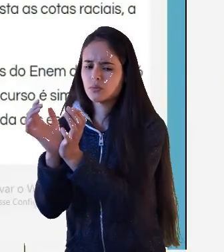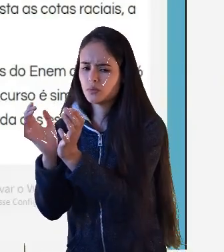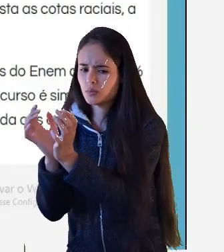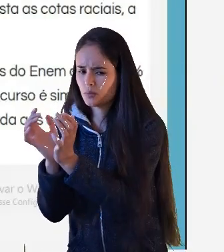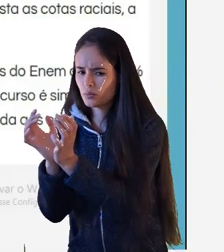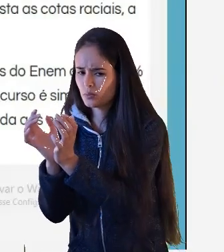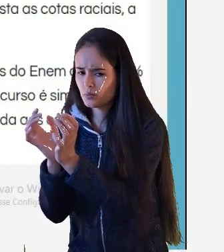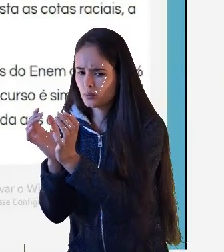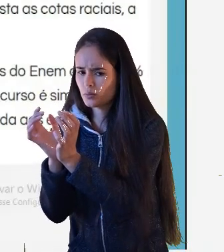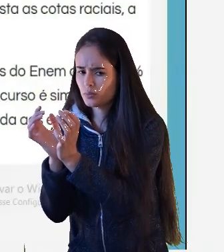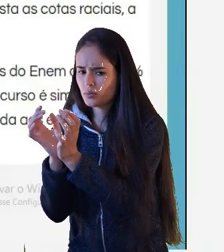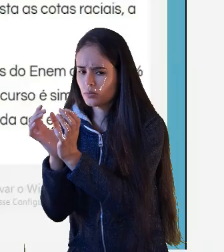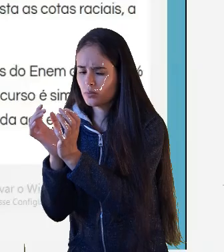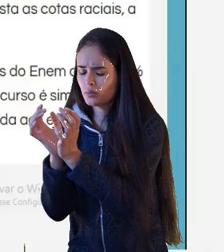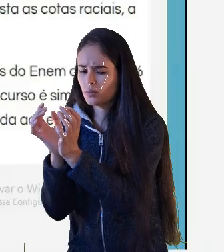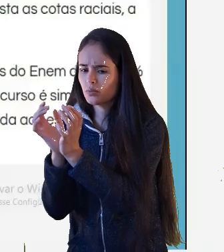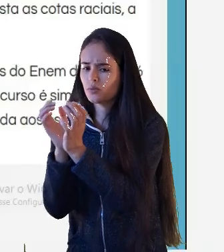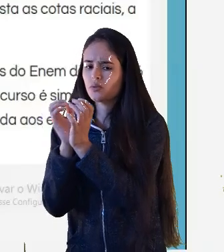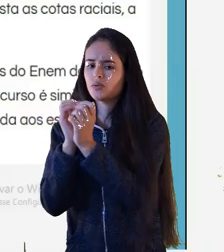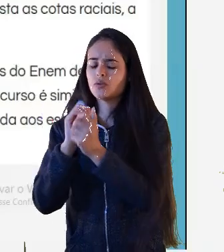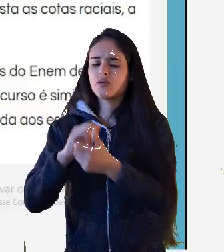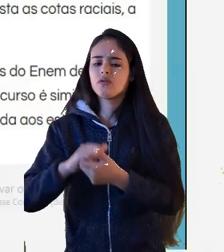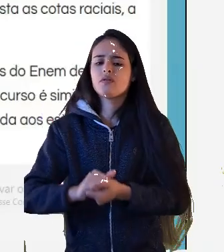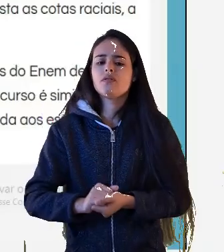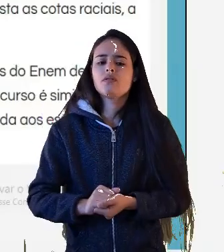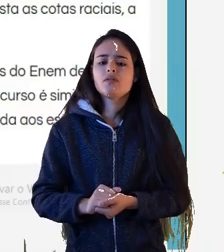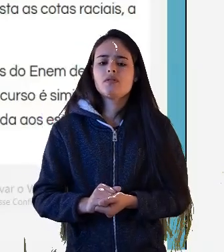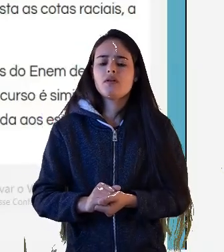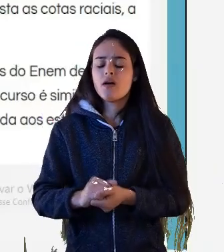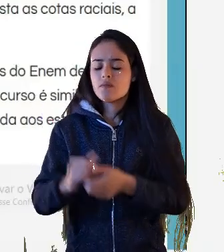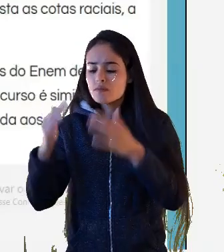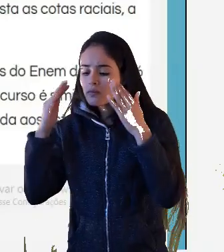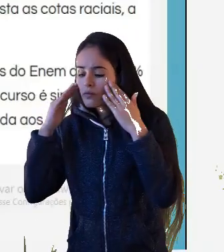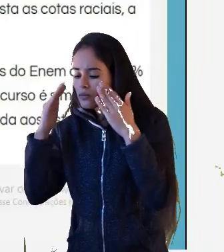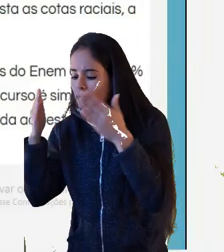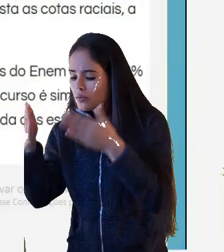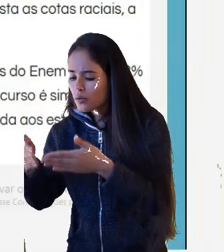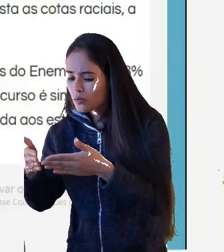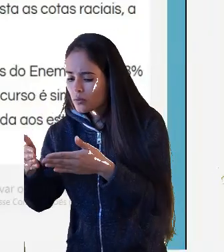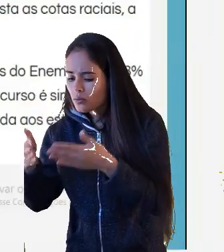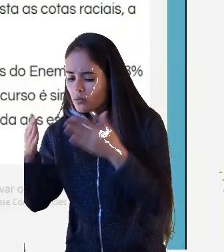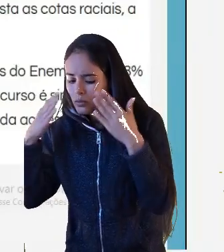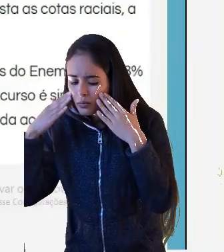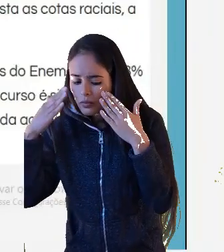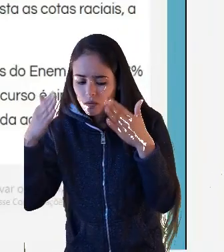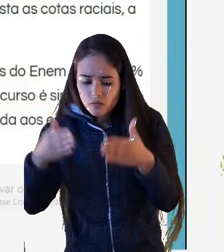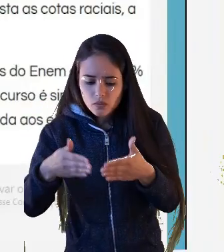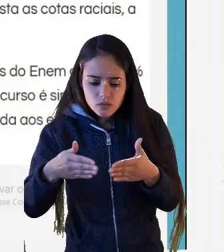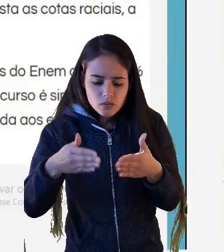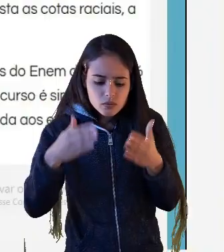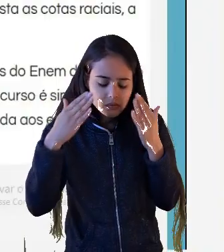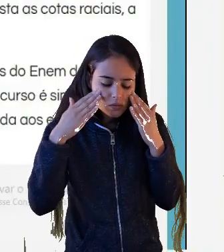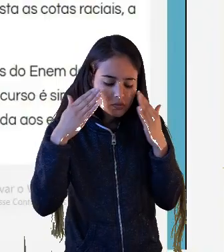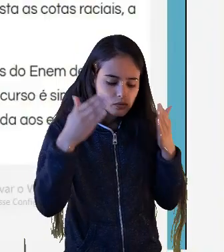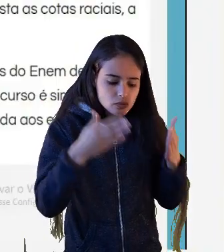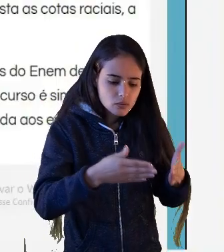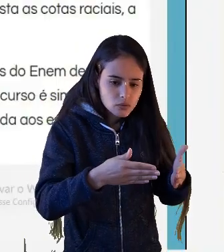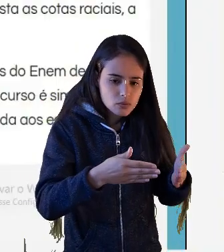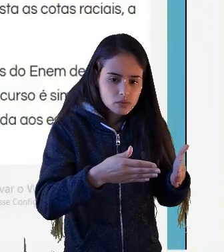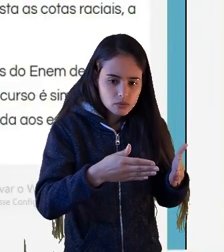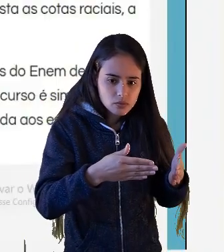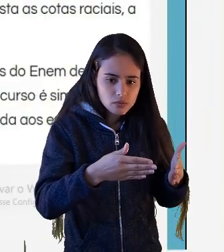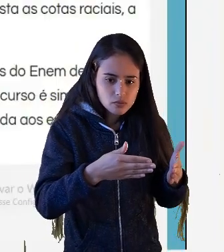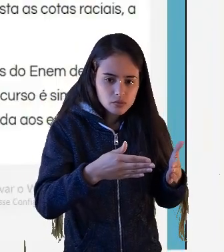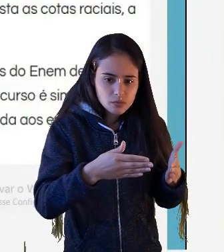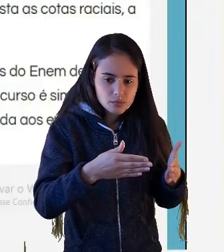usa 5, né? E tem essa variedade. Então tem ali sempre tem uma mulher branca, tem um homem branco, homem preto, né? Tem uma